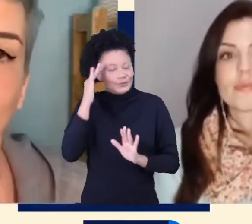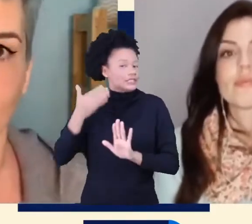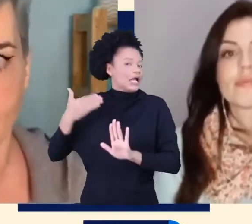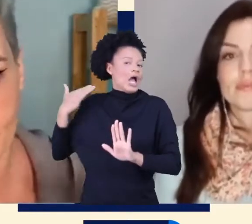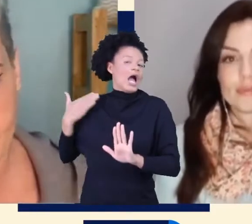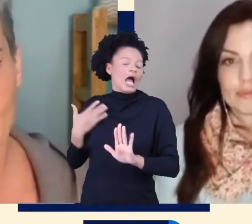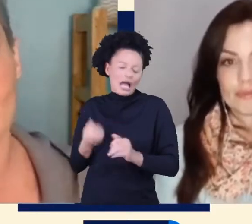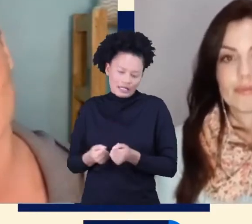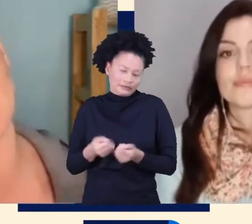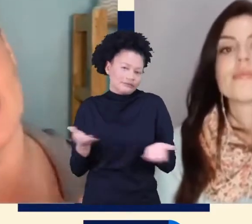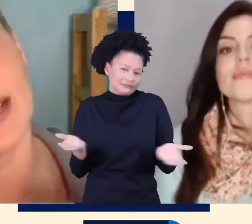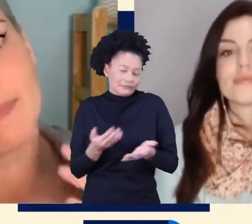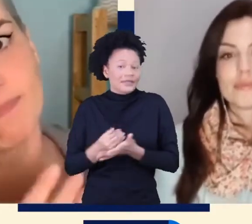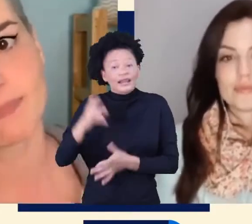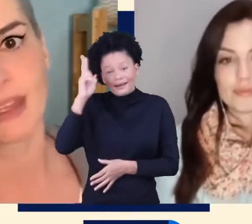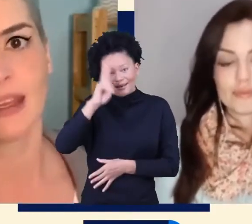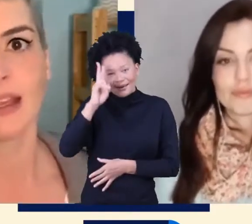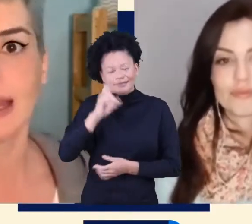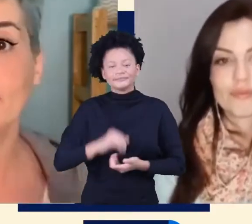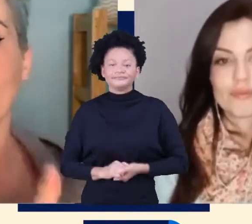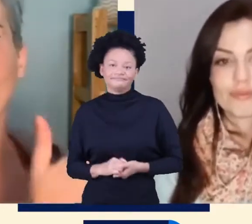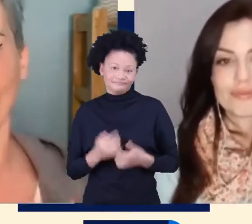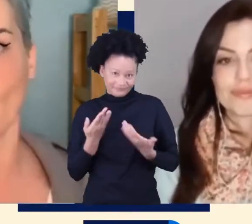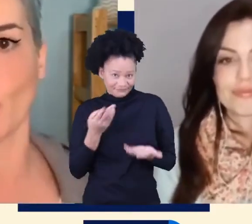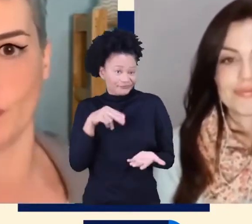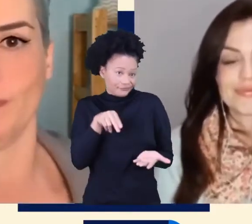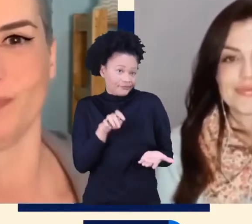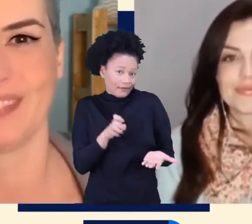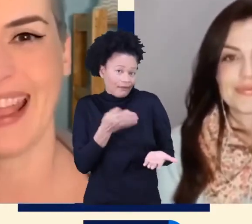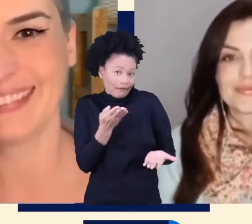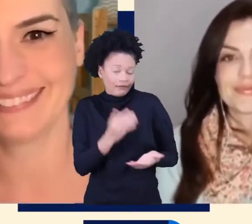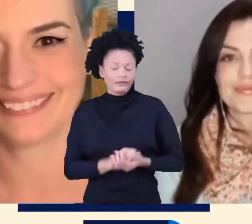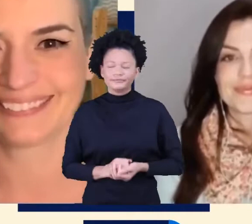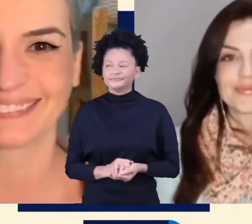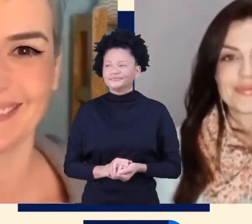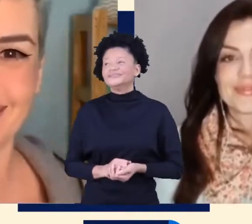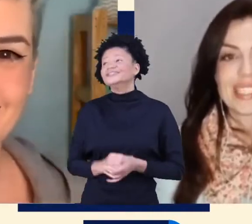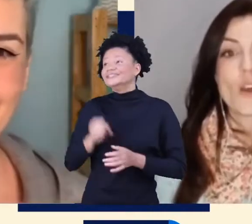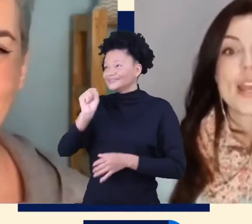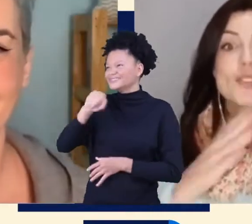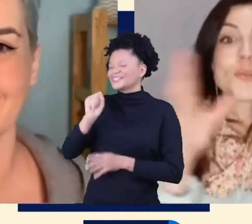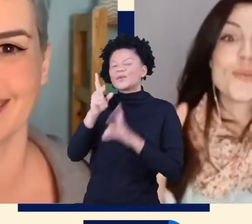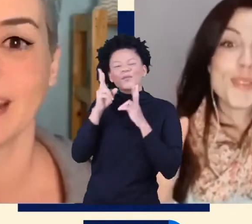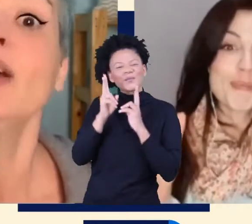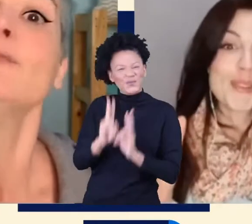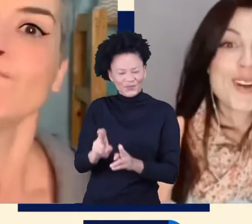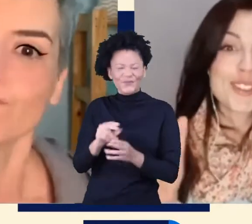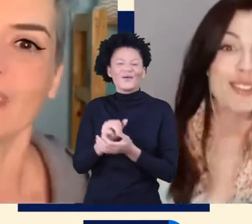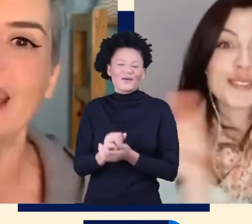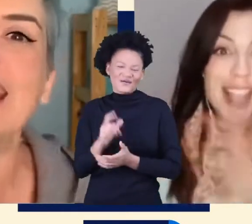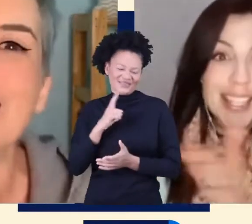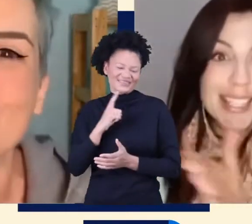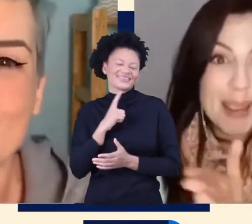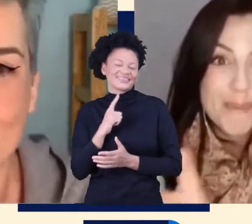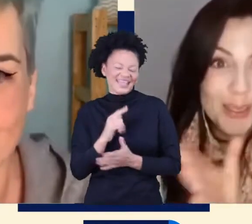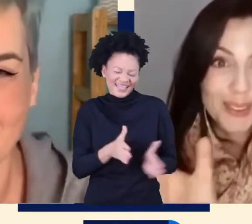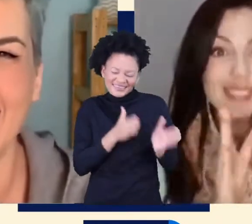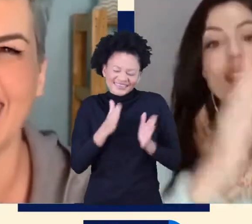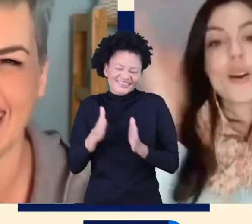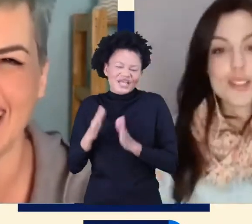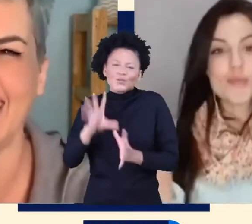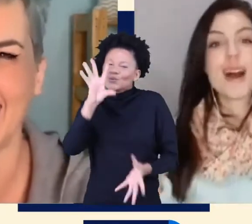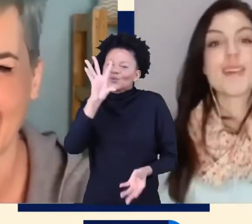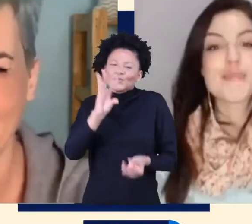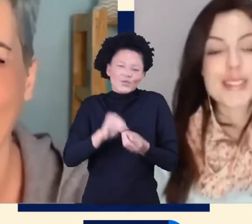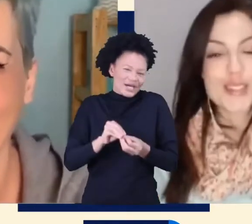ouviu. Então, a gente tem que fazer lembrar um pouco, né? É o resumo do episódio, não tem sempre no...